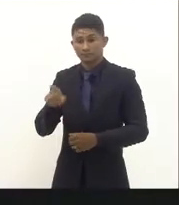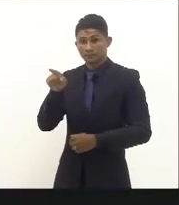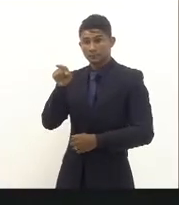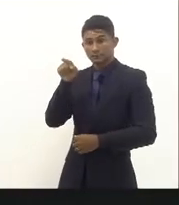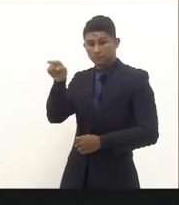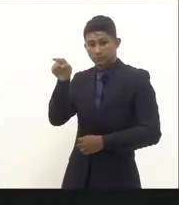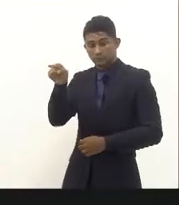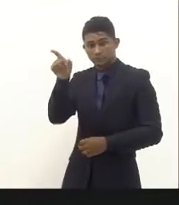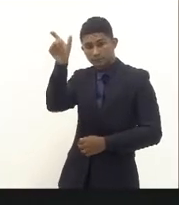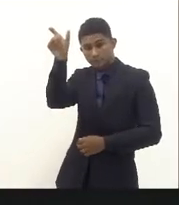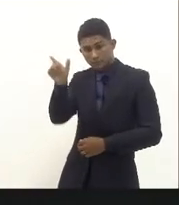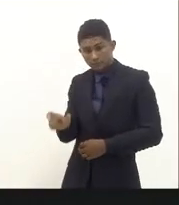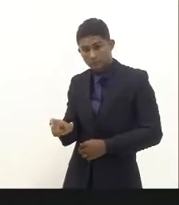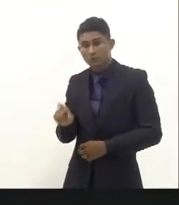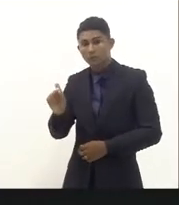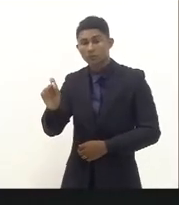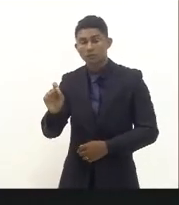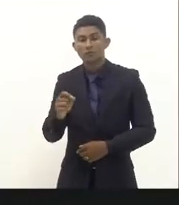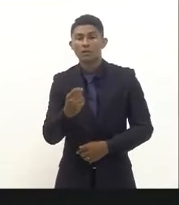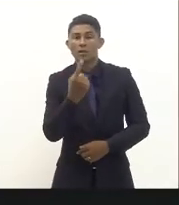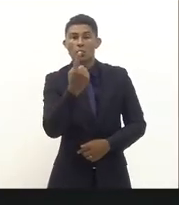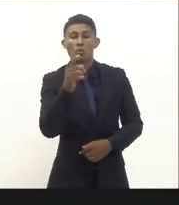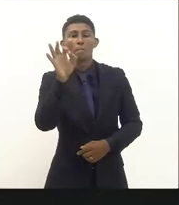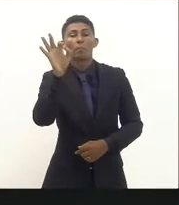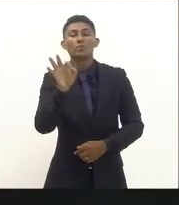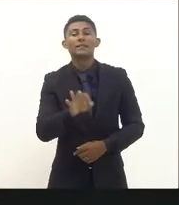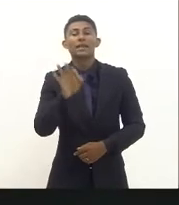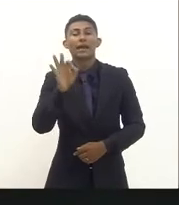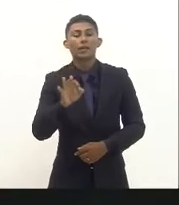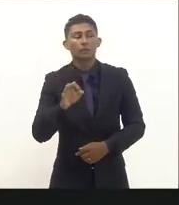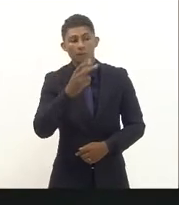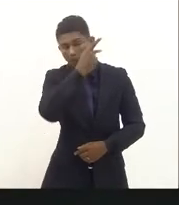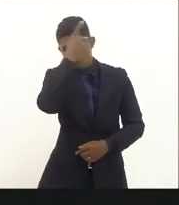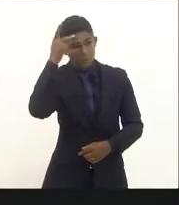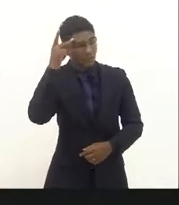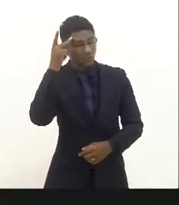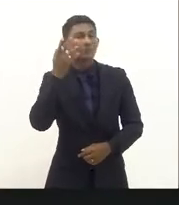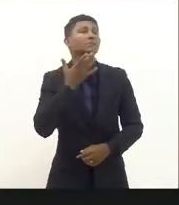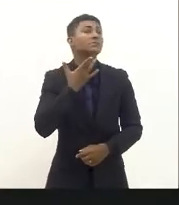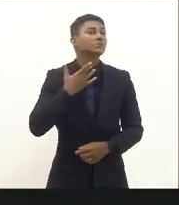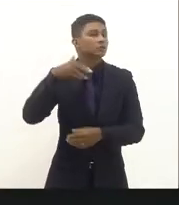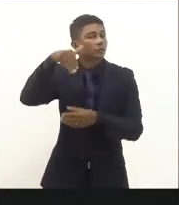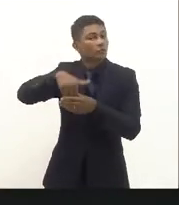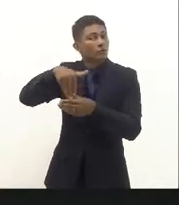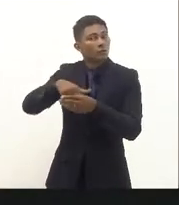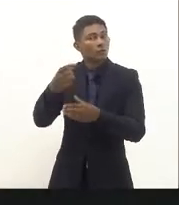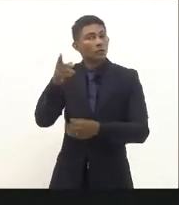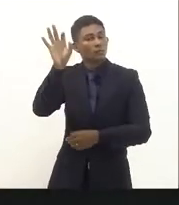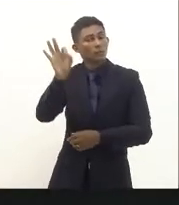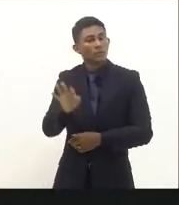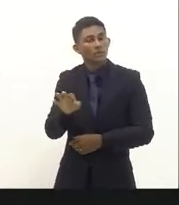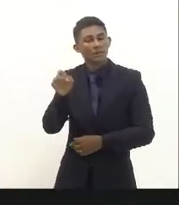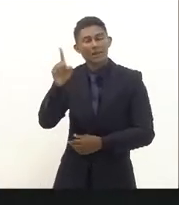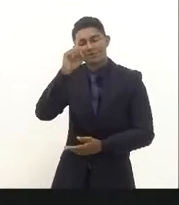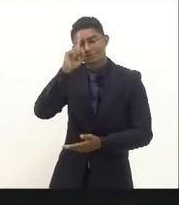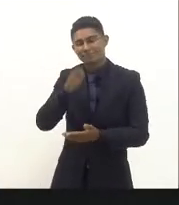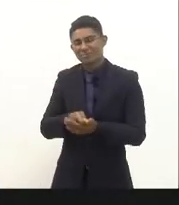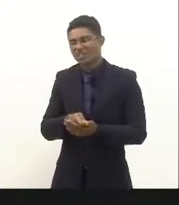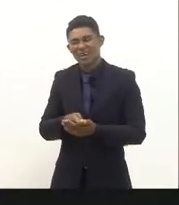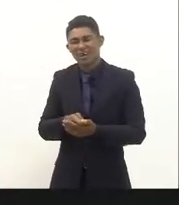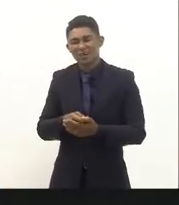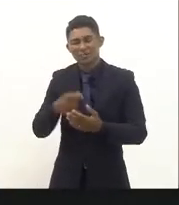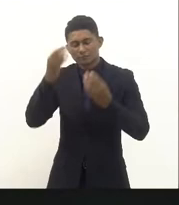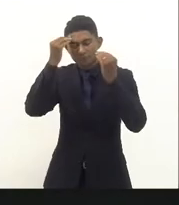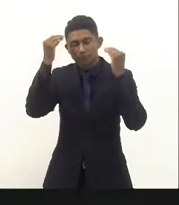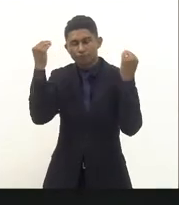estava com um por cento nas intenções de voto o que que aconteceu ele precisou declinar porque